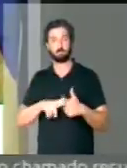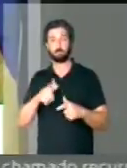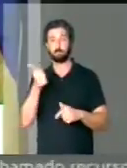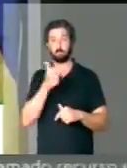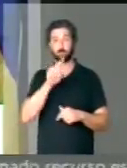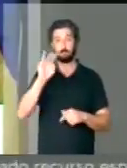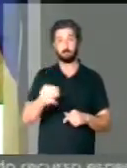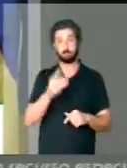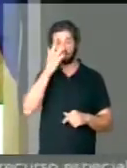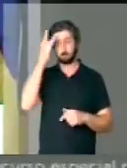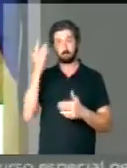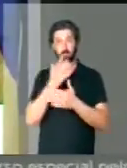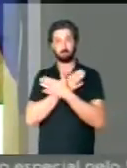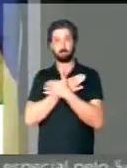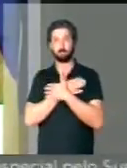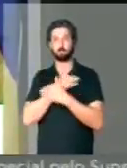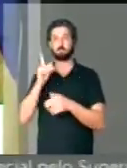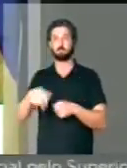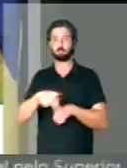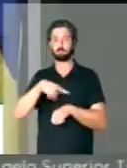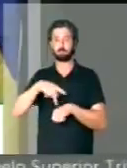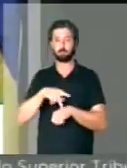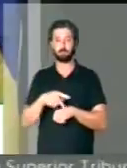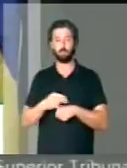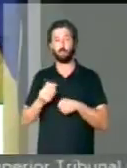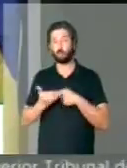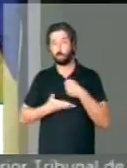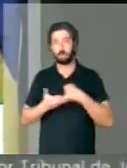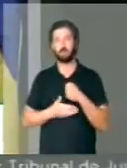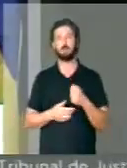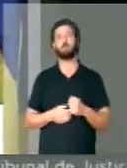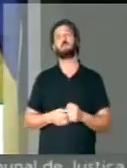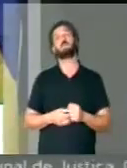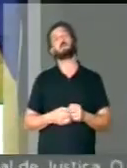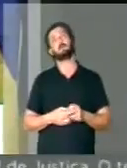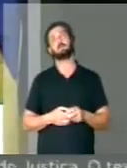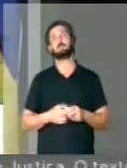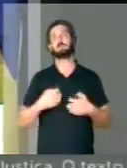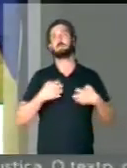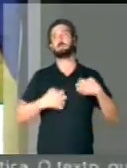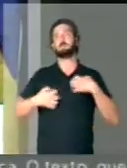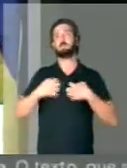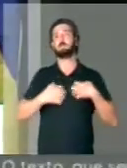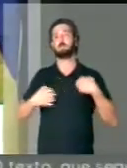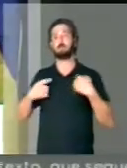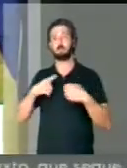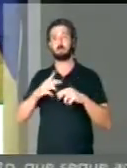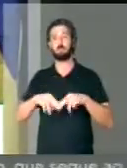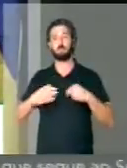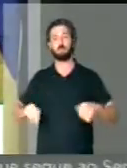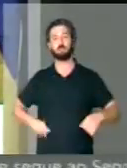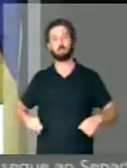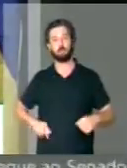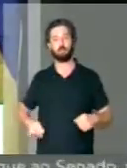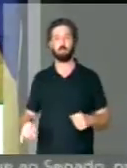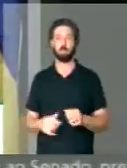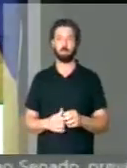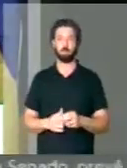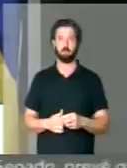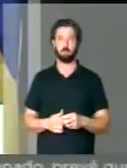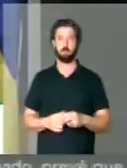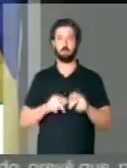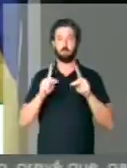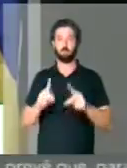12 milhões de empregados é um país que, no mínimo, se sente bastante angustiado com a dor e o sofrimento